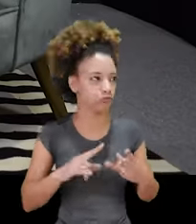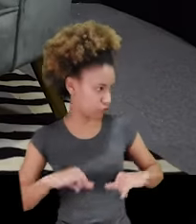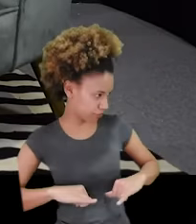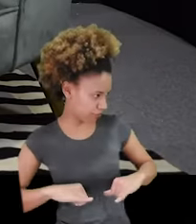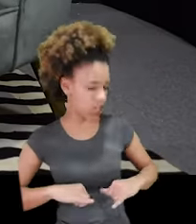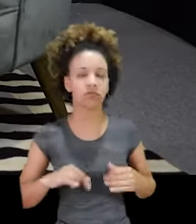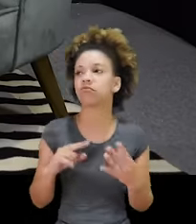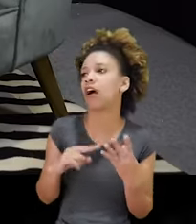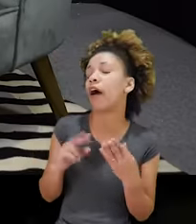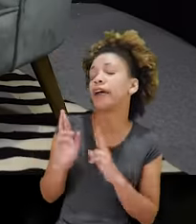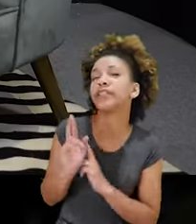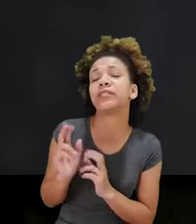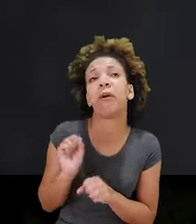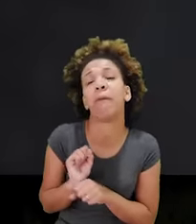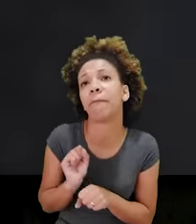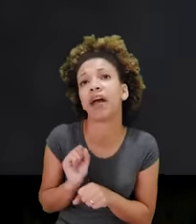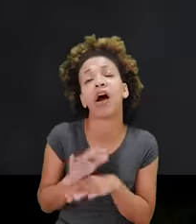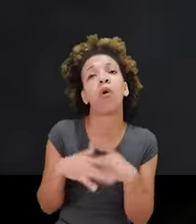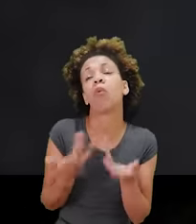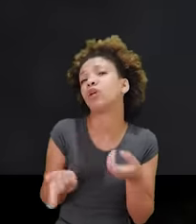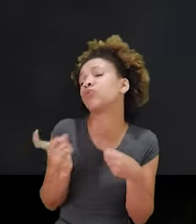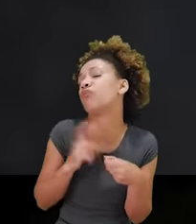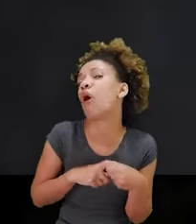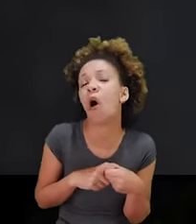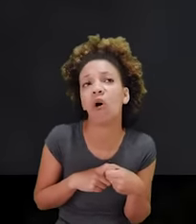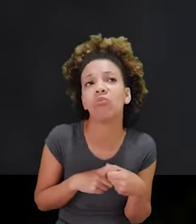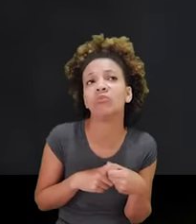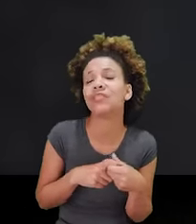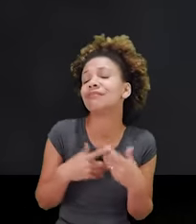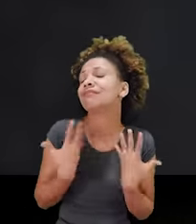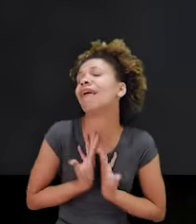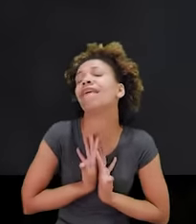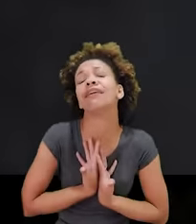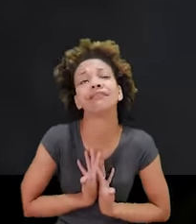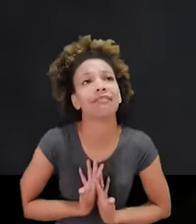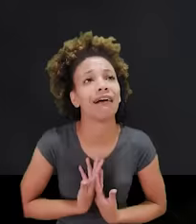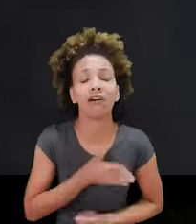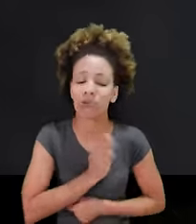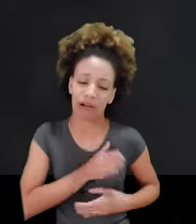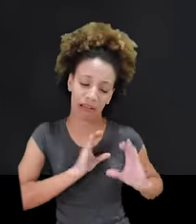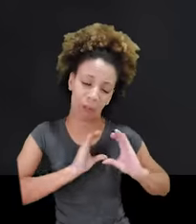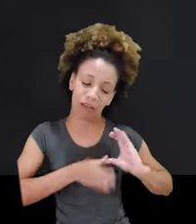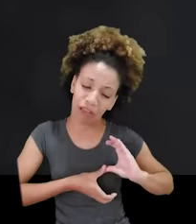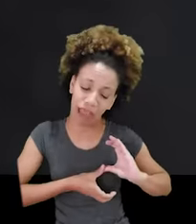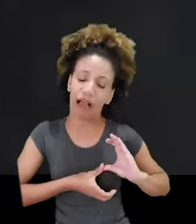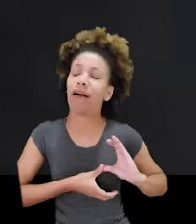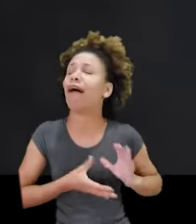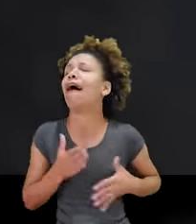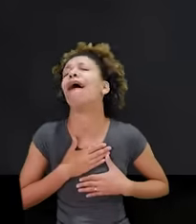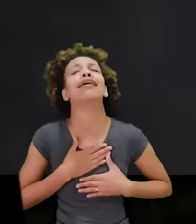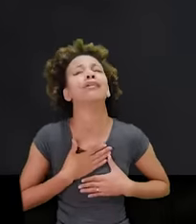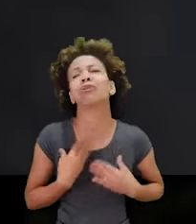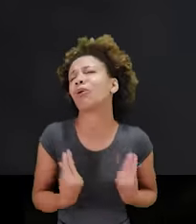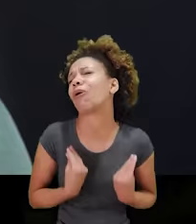Estou aqui à tua espera. Quando é que tu vens? Desgraçaste-me a vida. O meu coração está partido. Ai, ai, ai, meu Deus,